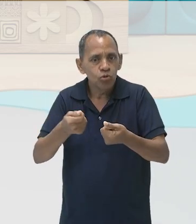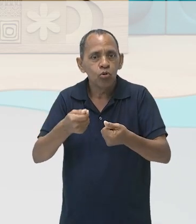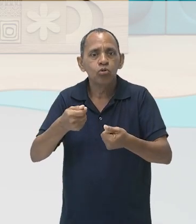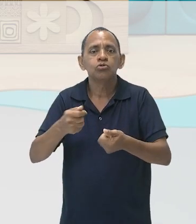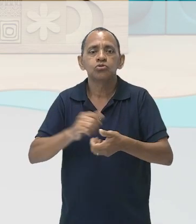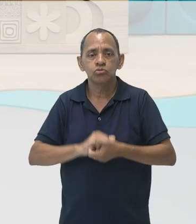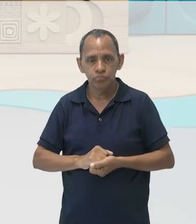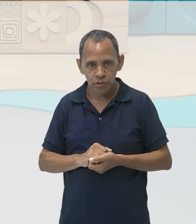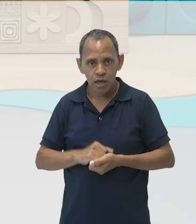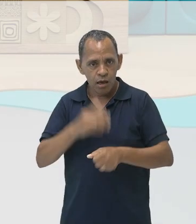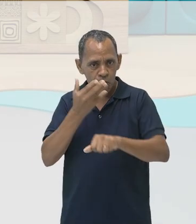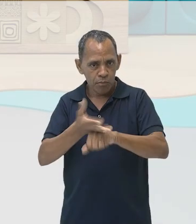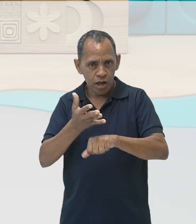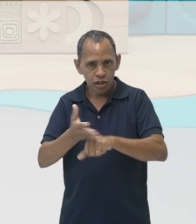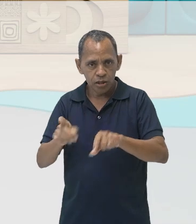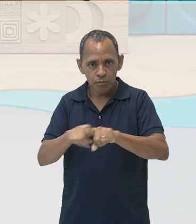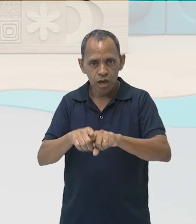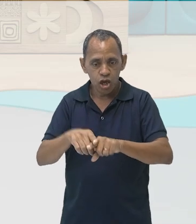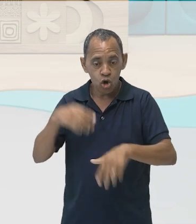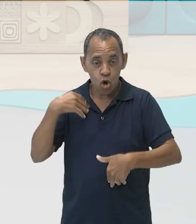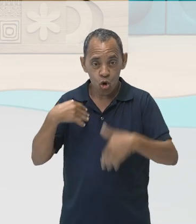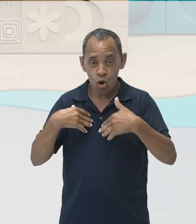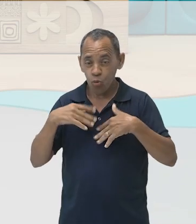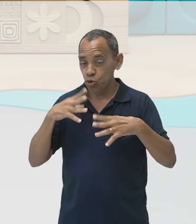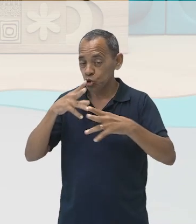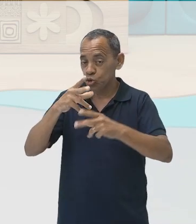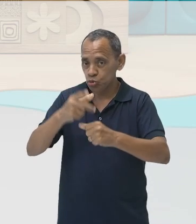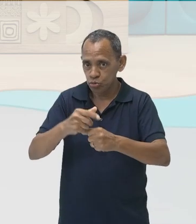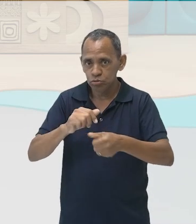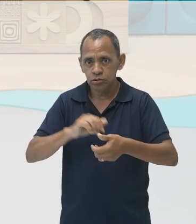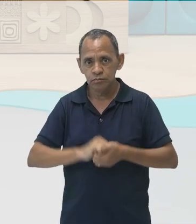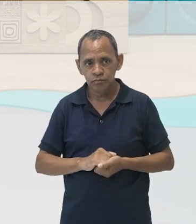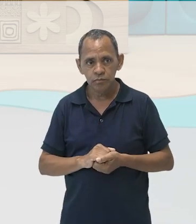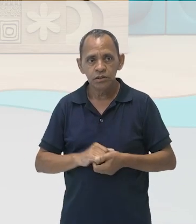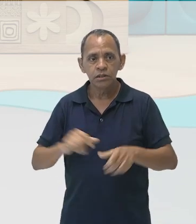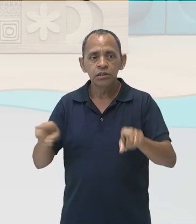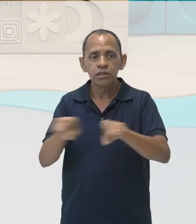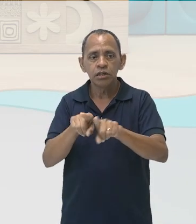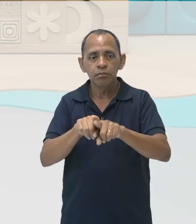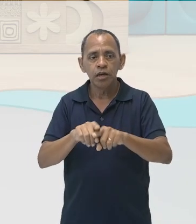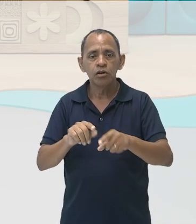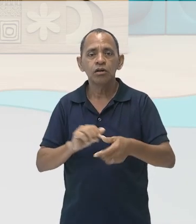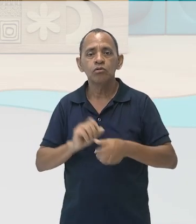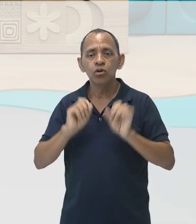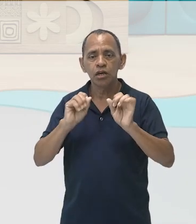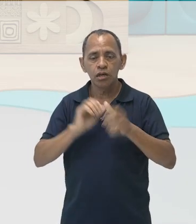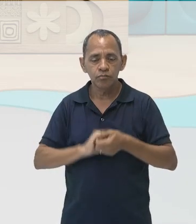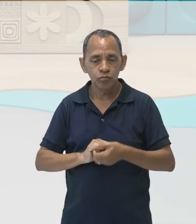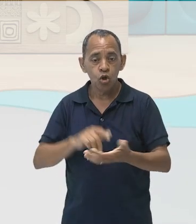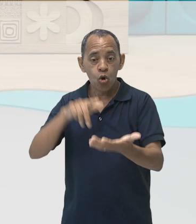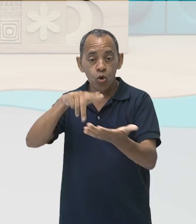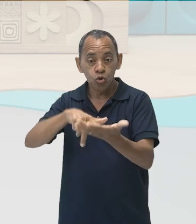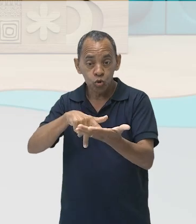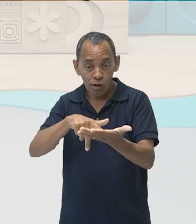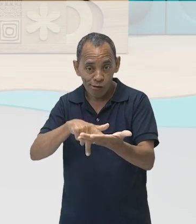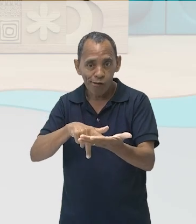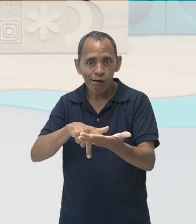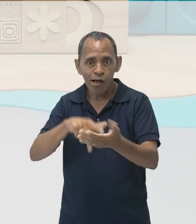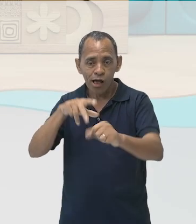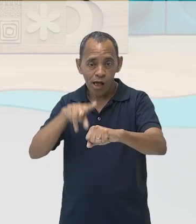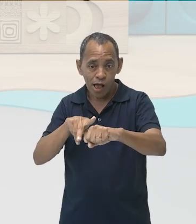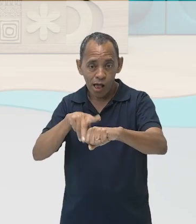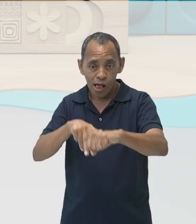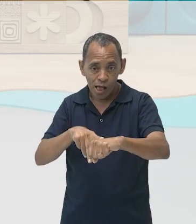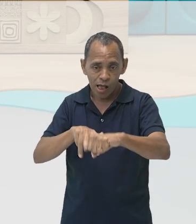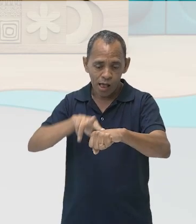inteiro. Também temos os steps, né, que vai auxiliar nesses exercícios e principalmente nessas